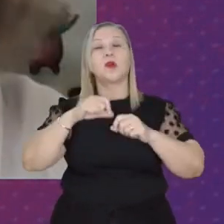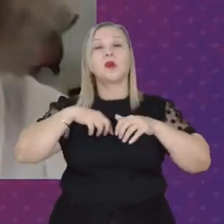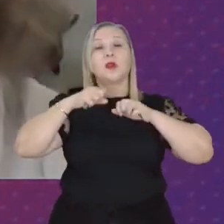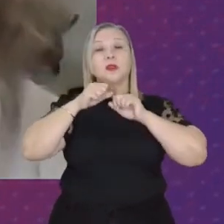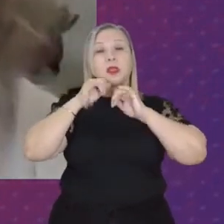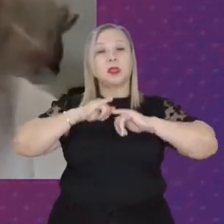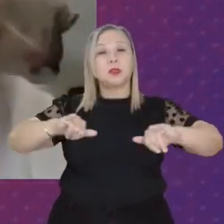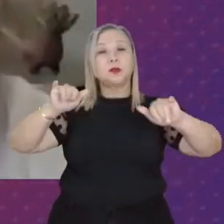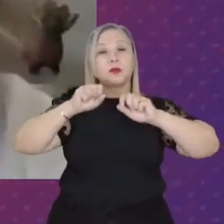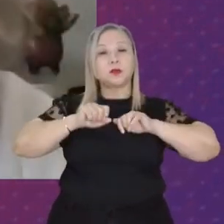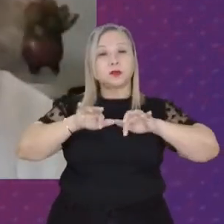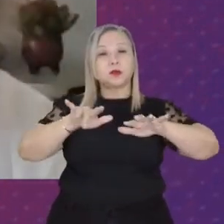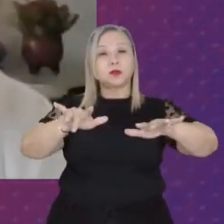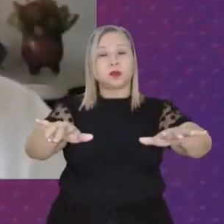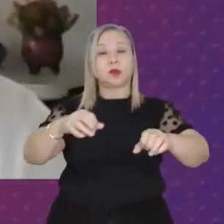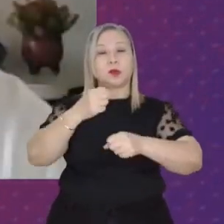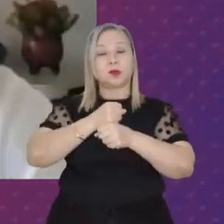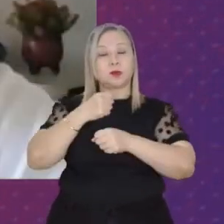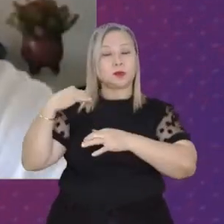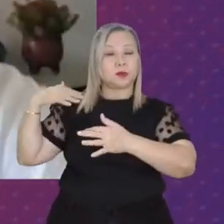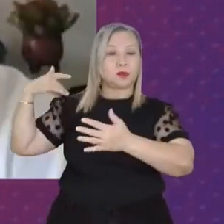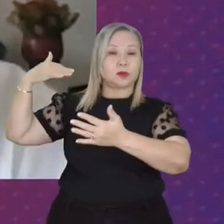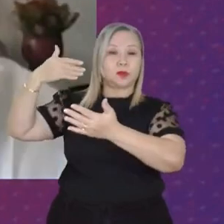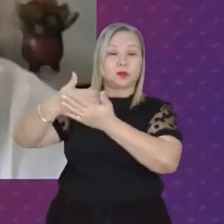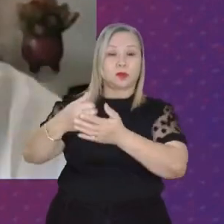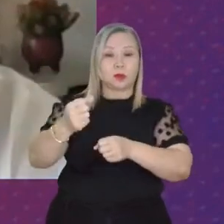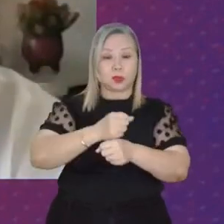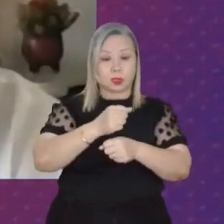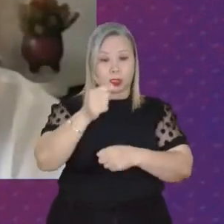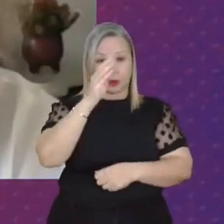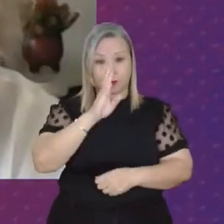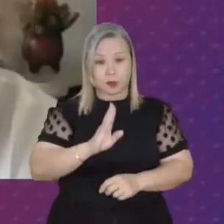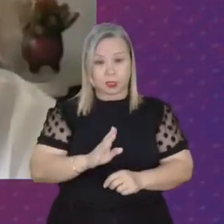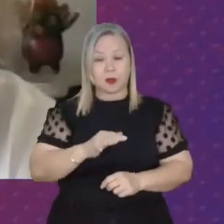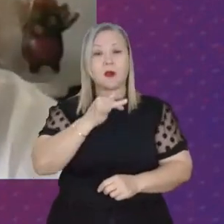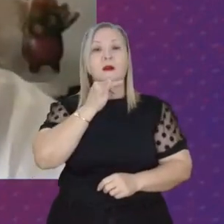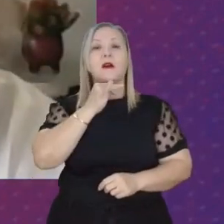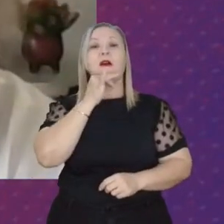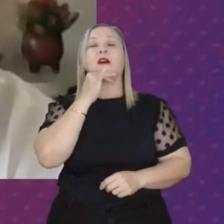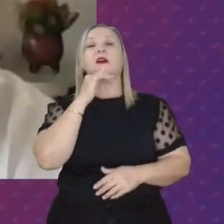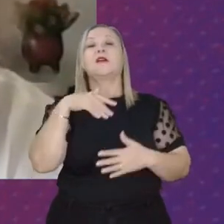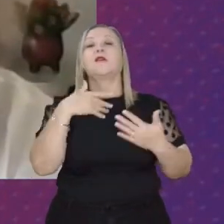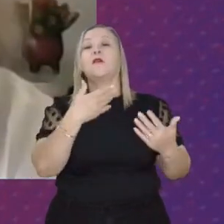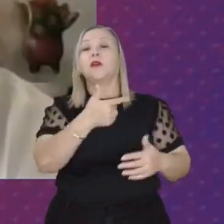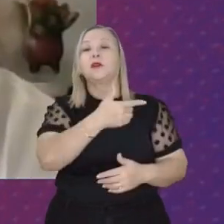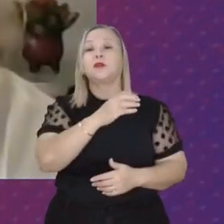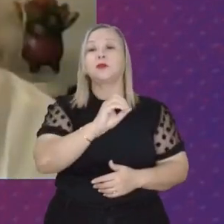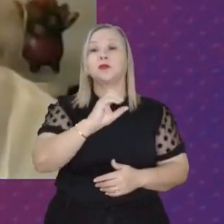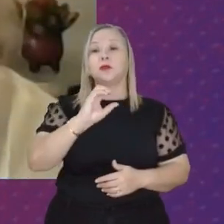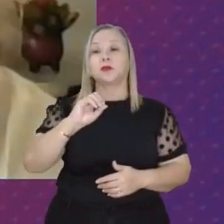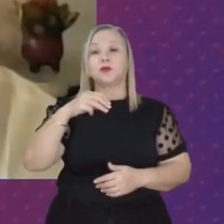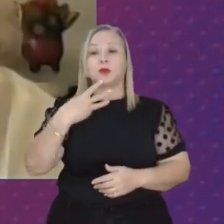repercussão ao longo dos anos no Brasil. Por exemplo, quando, em